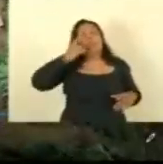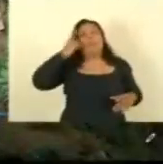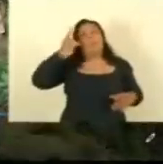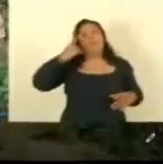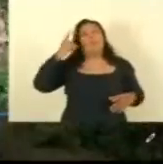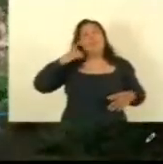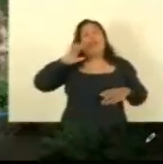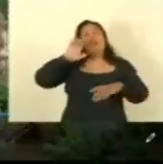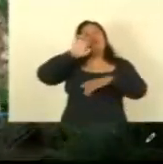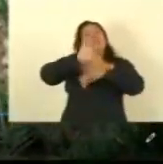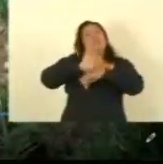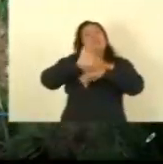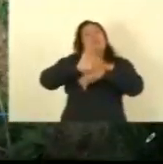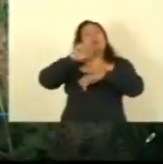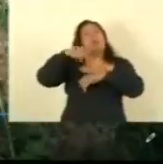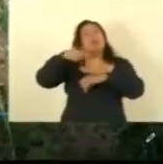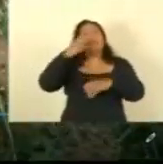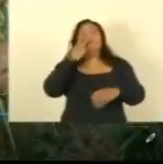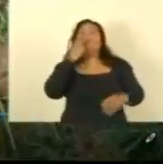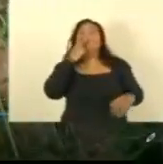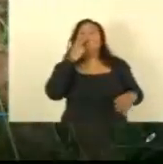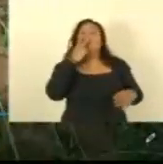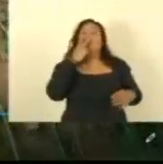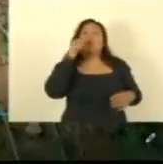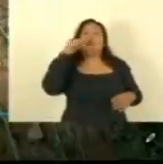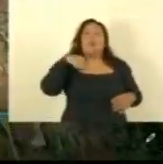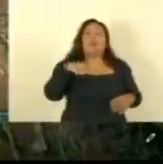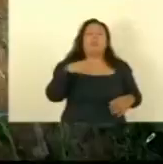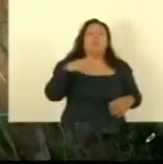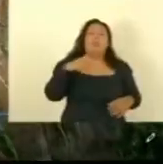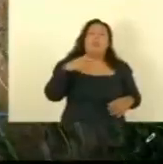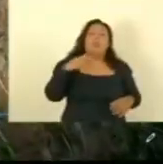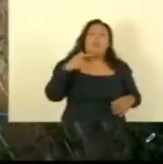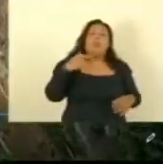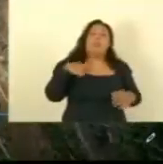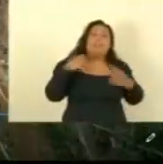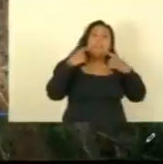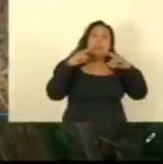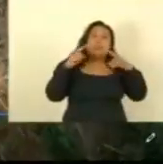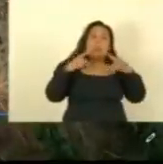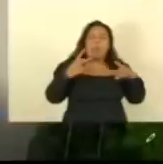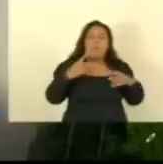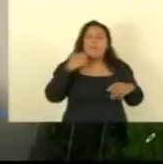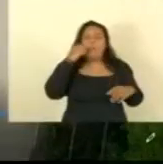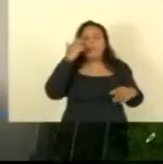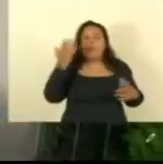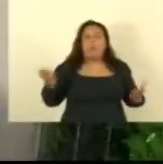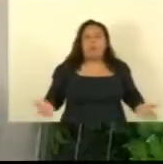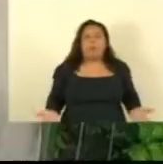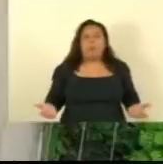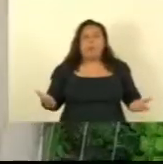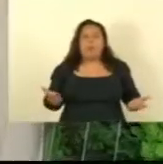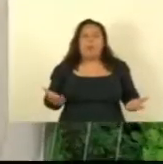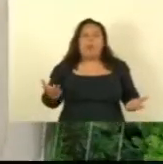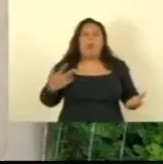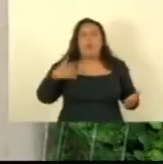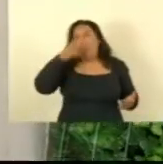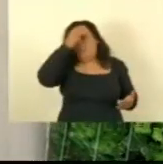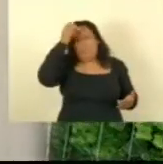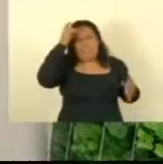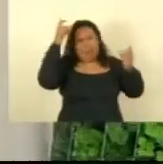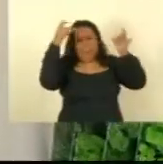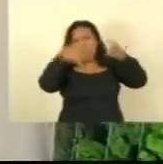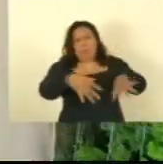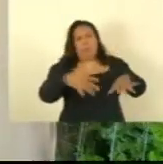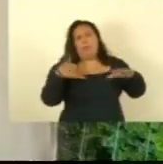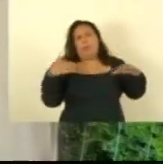em Vitória denunciar uma vergonha dessa. Ou seja, o prefeito abandonou o município.